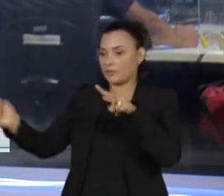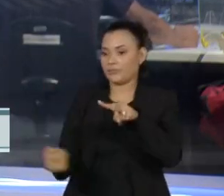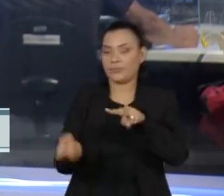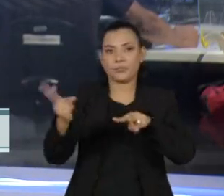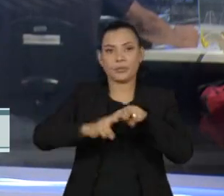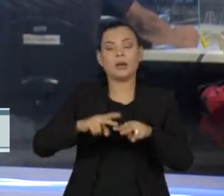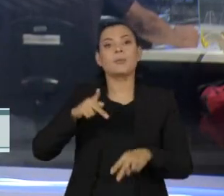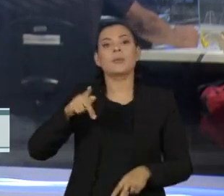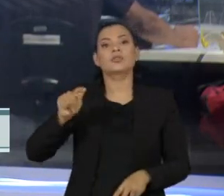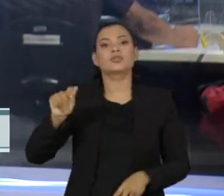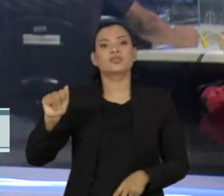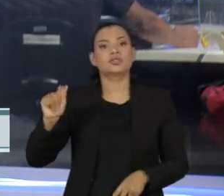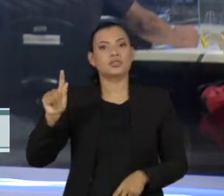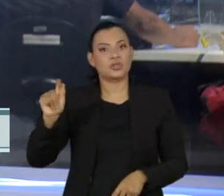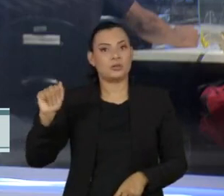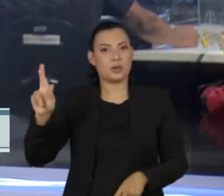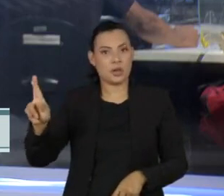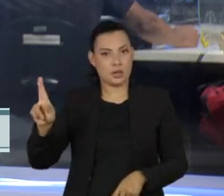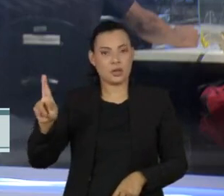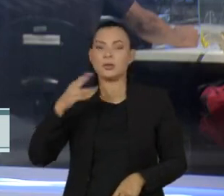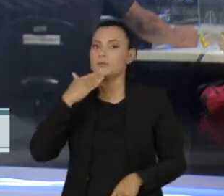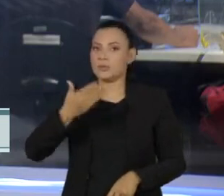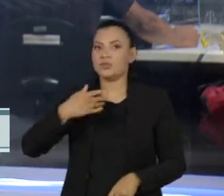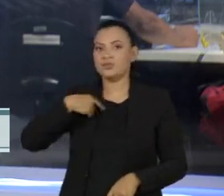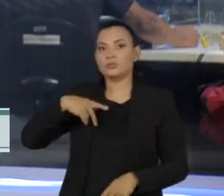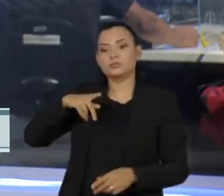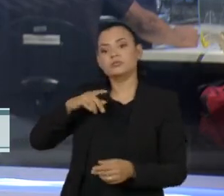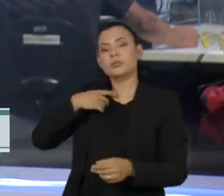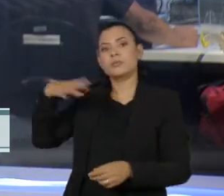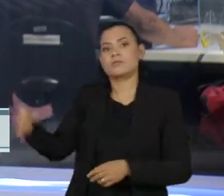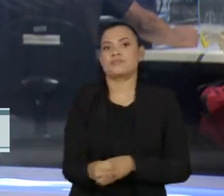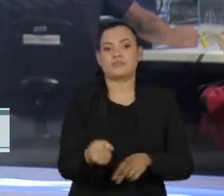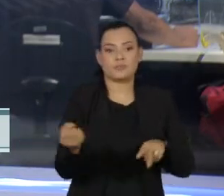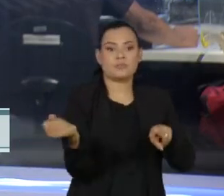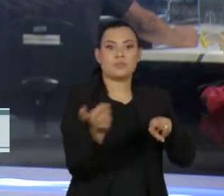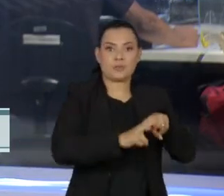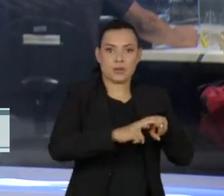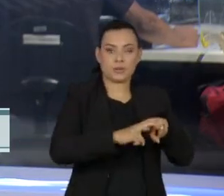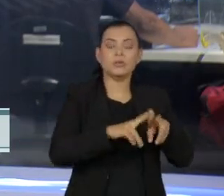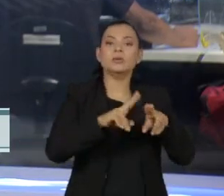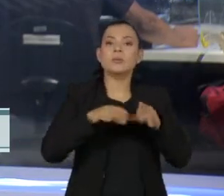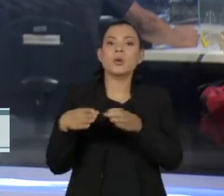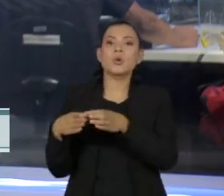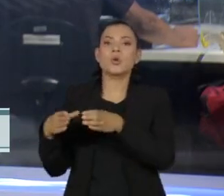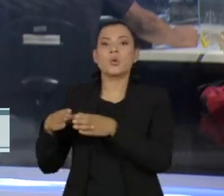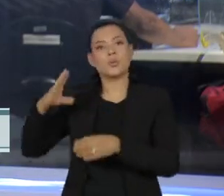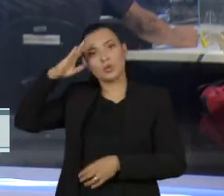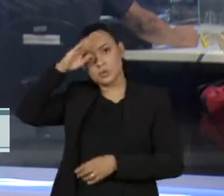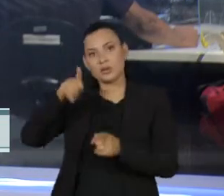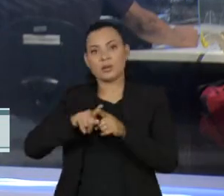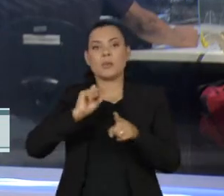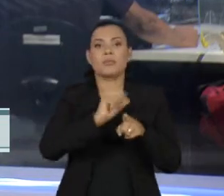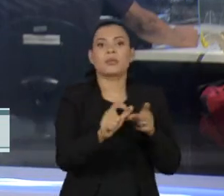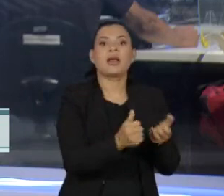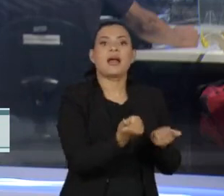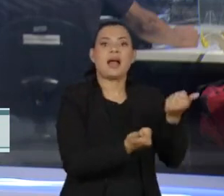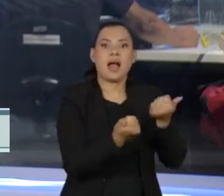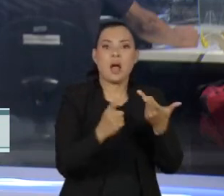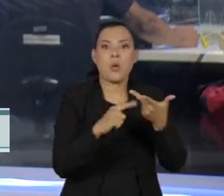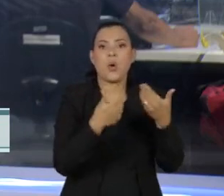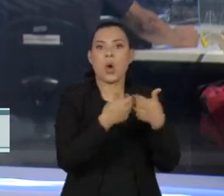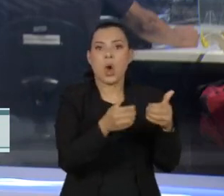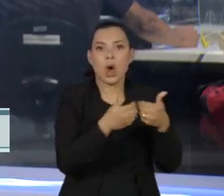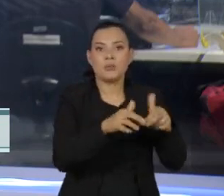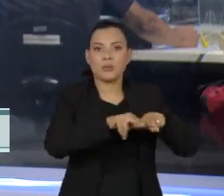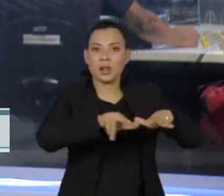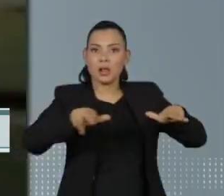da procuradoria geral da república em seguida um grupo de bolsonaristas radicais queimou carros e ônibus em protesto